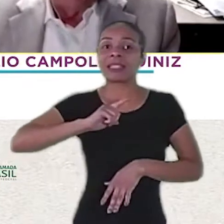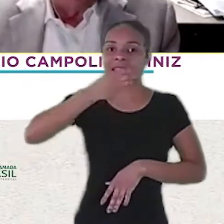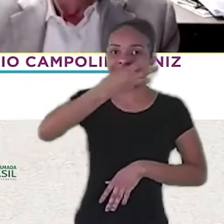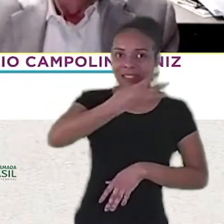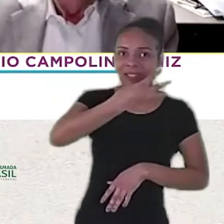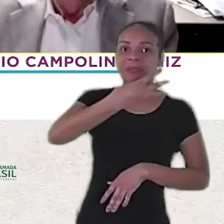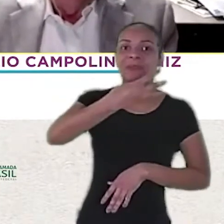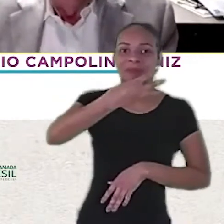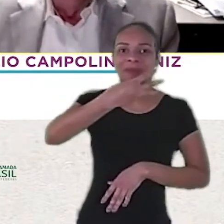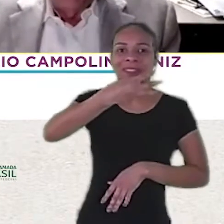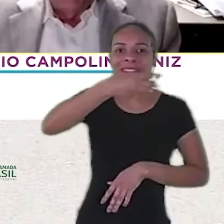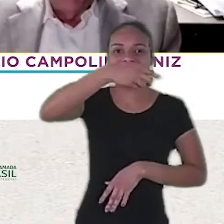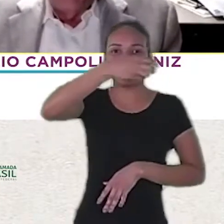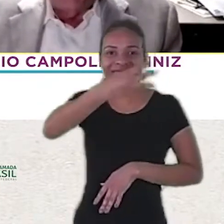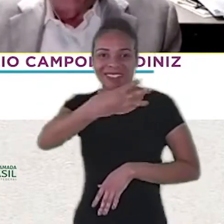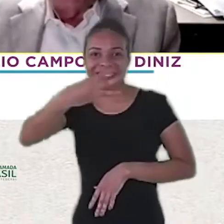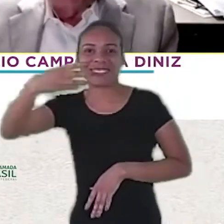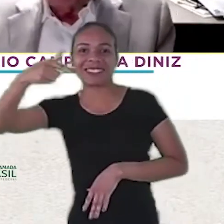sabia, não.